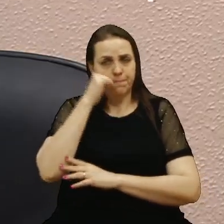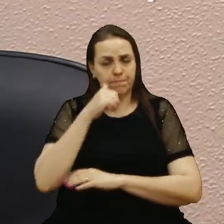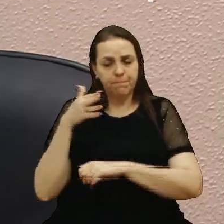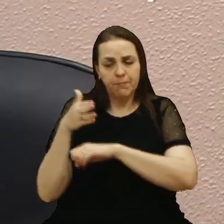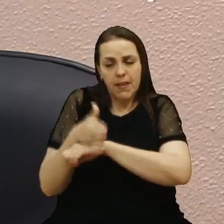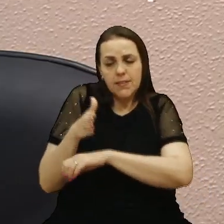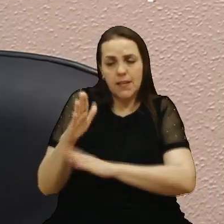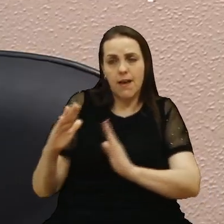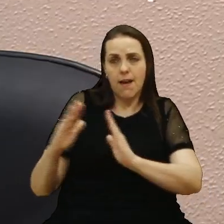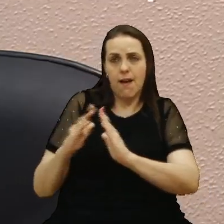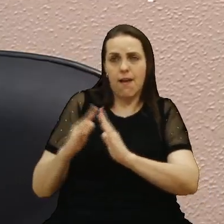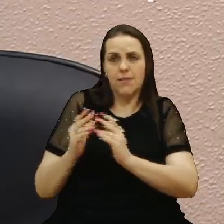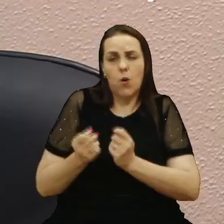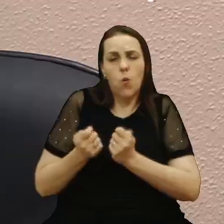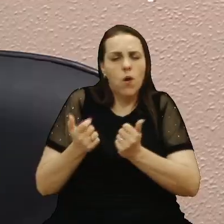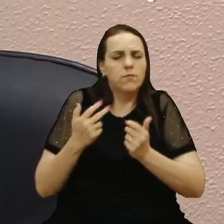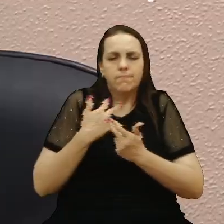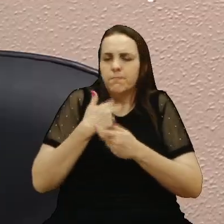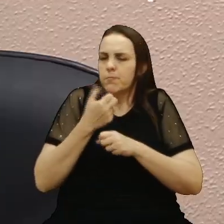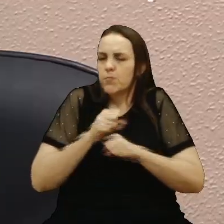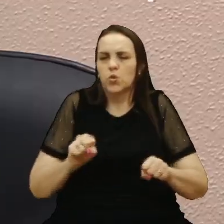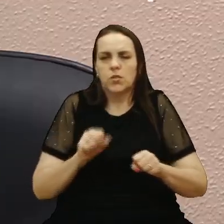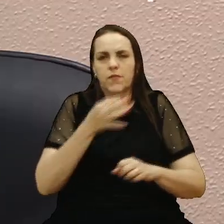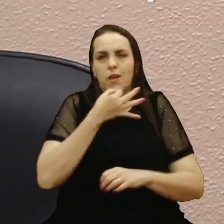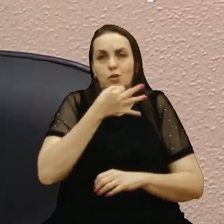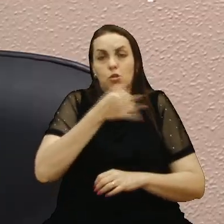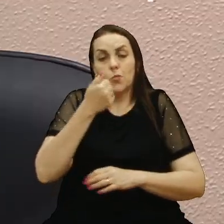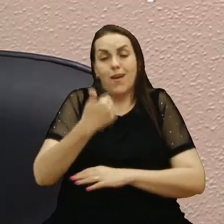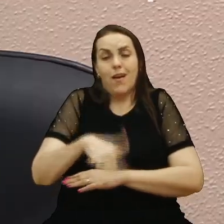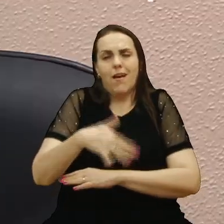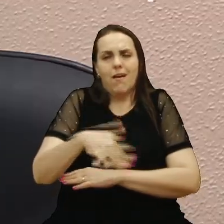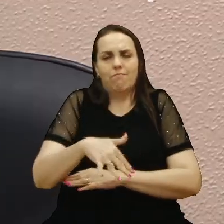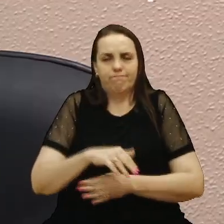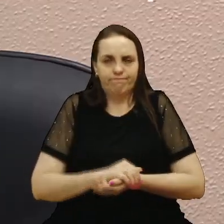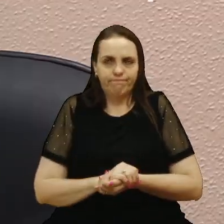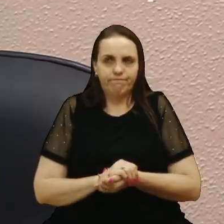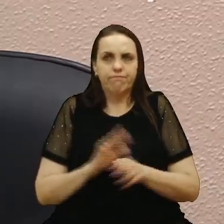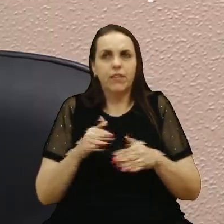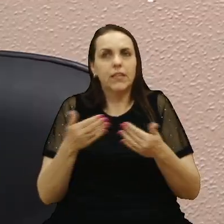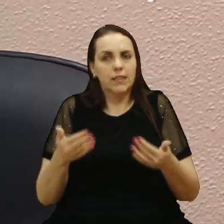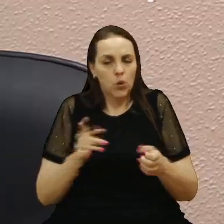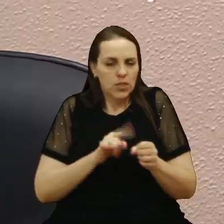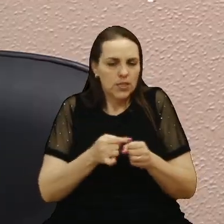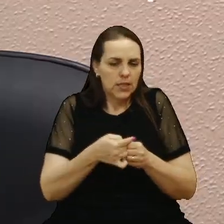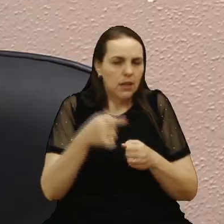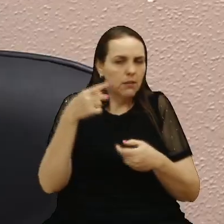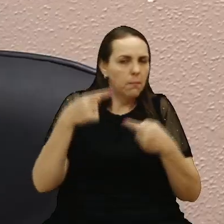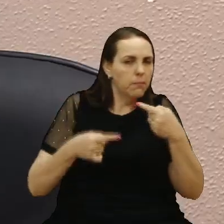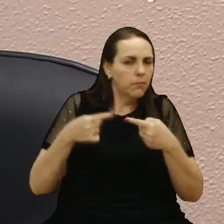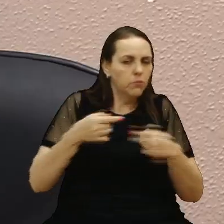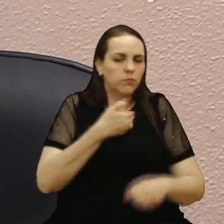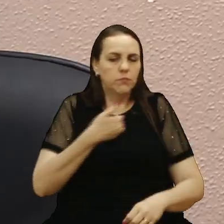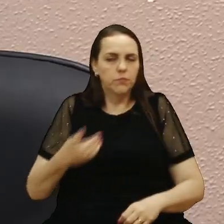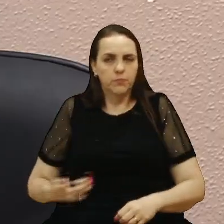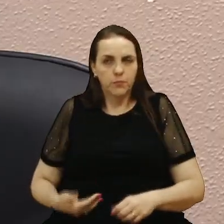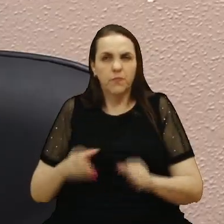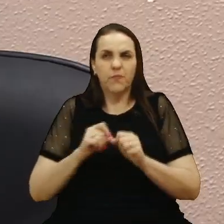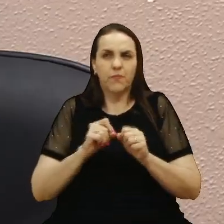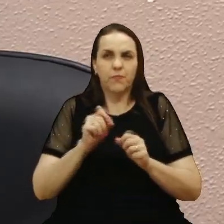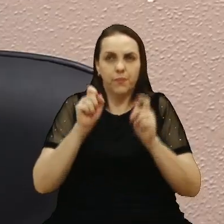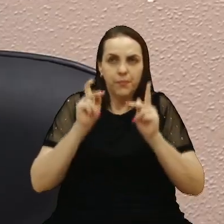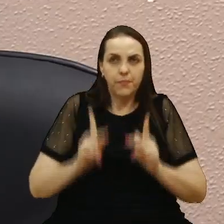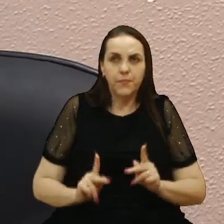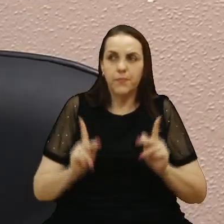casa. É quase impossível em Caxias do Sul pelo custo. Então, o município ter políticas públicas que façam com que as pessoas